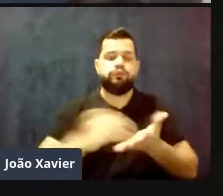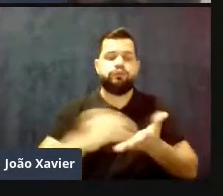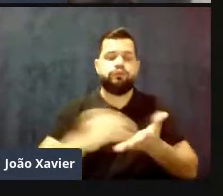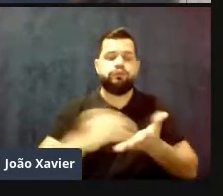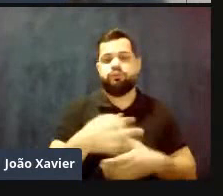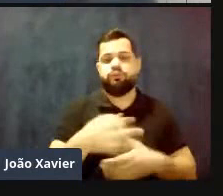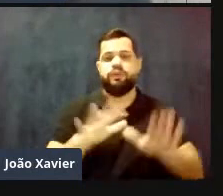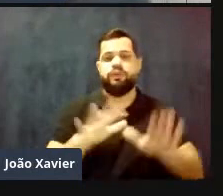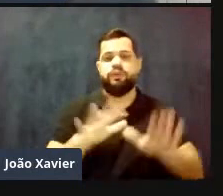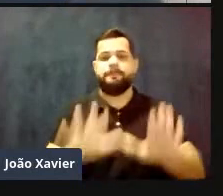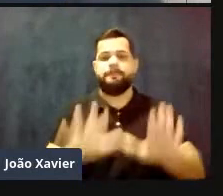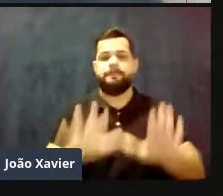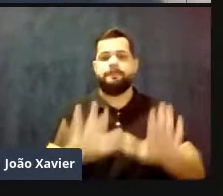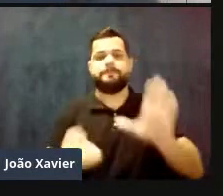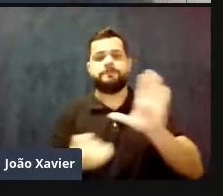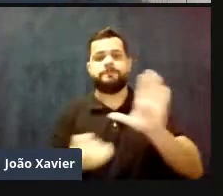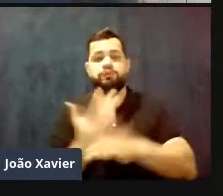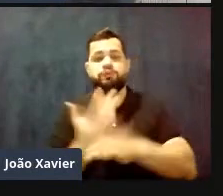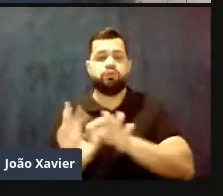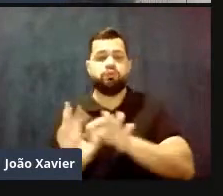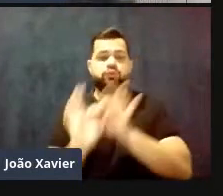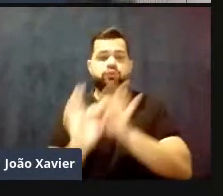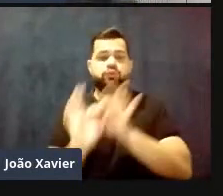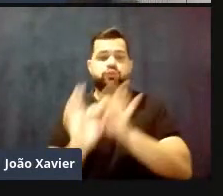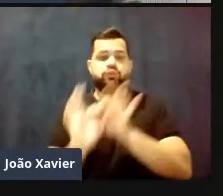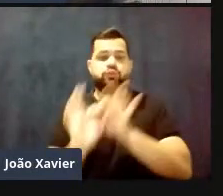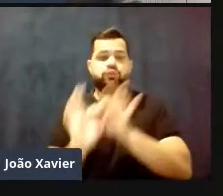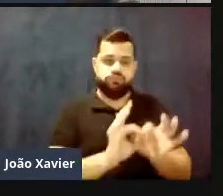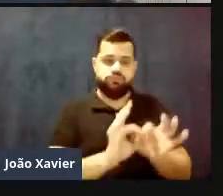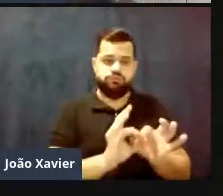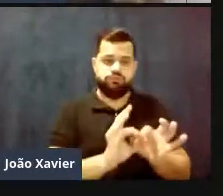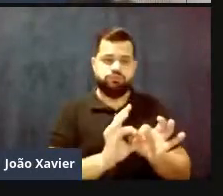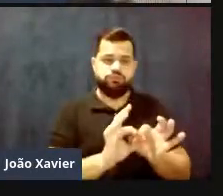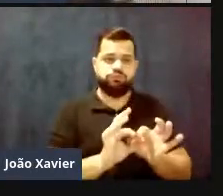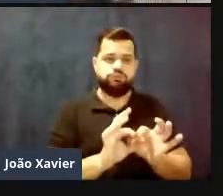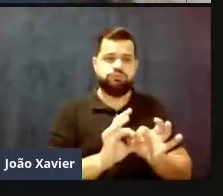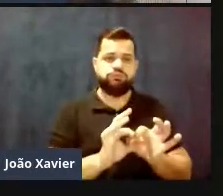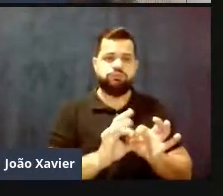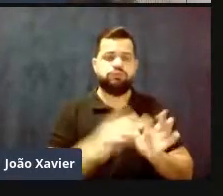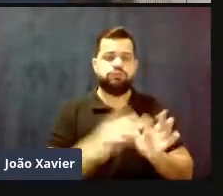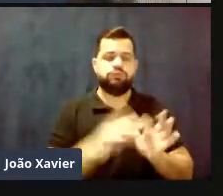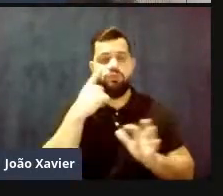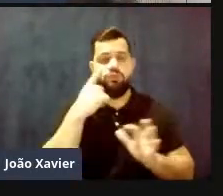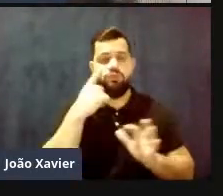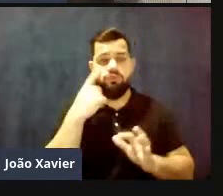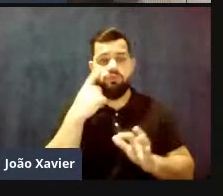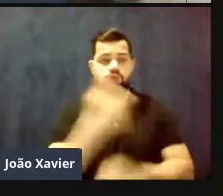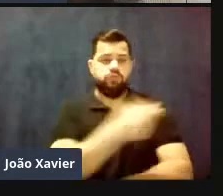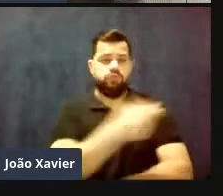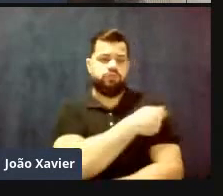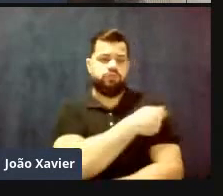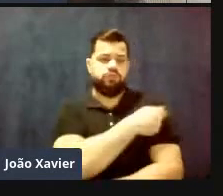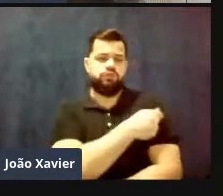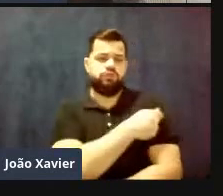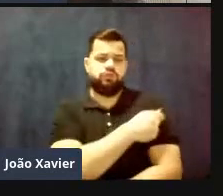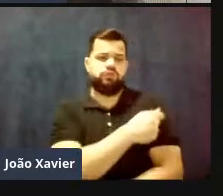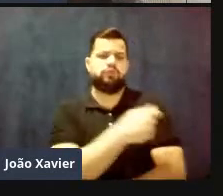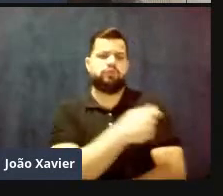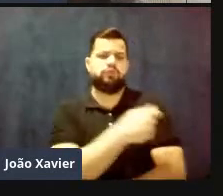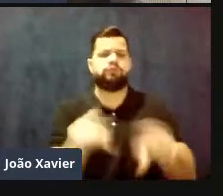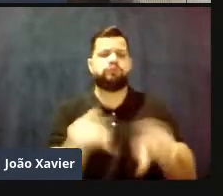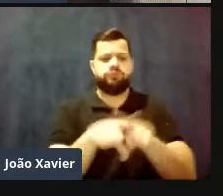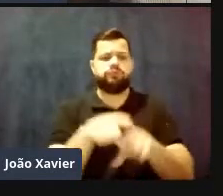contexto, e eu sempre coloquei isso, inclusive, dos alunos, quando a gente está em sala de aula, tanto na Uninorte quanto os alunos da UFAC. A gente sabe que o processo de